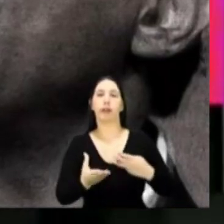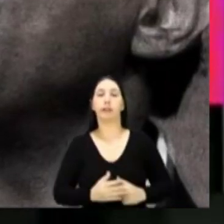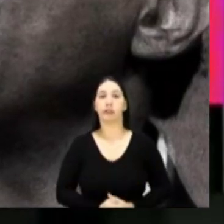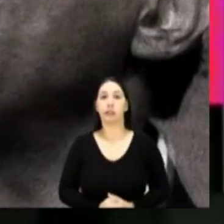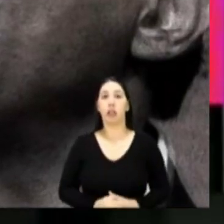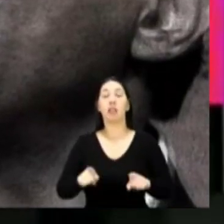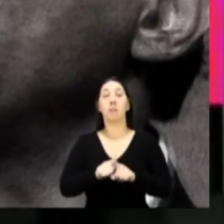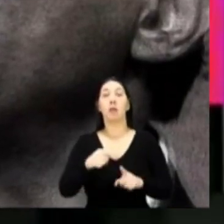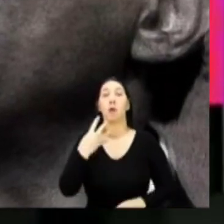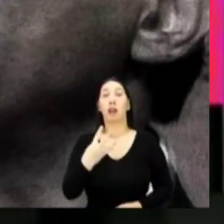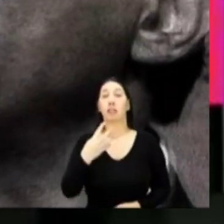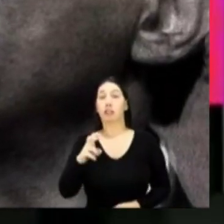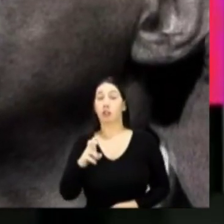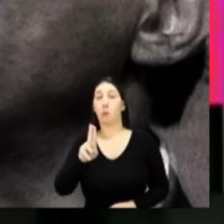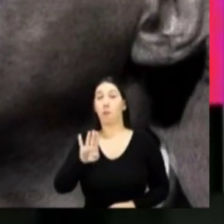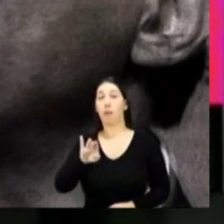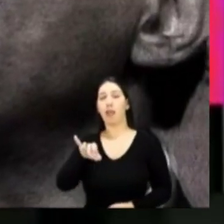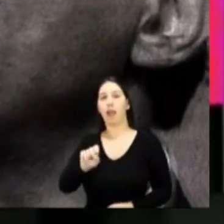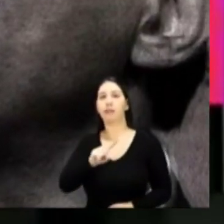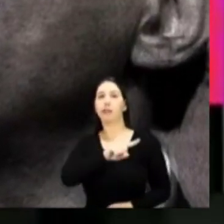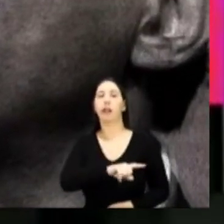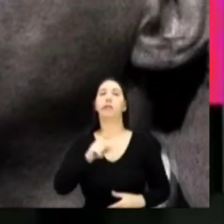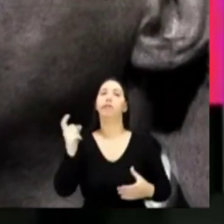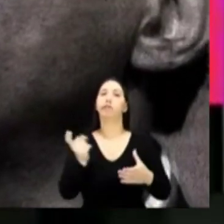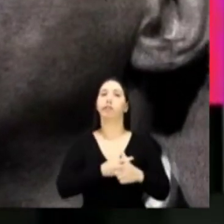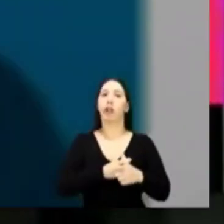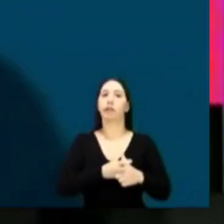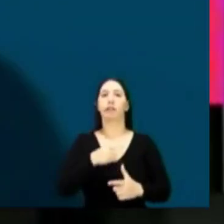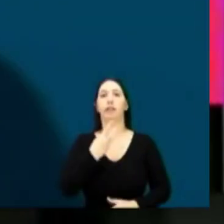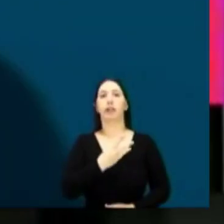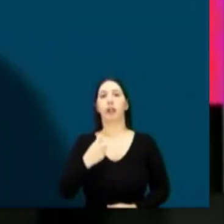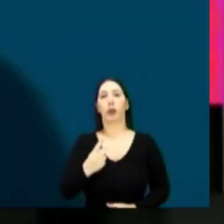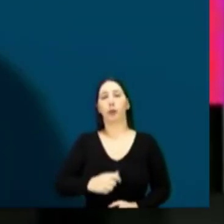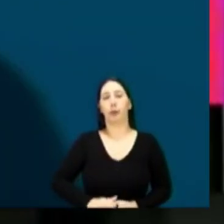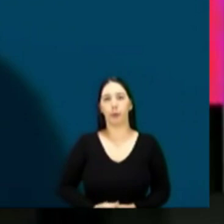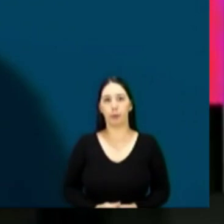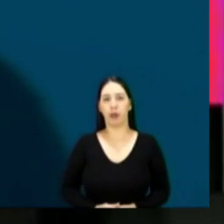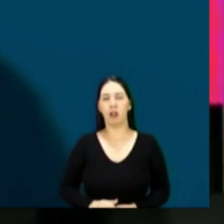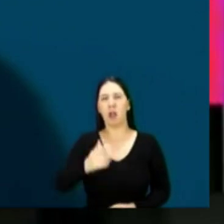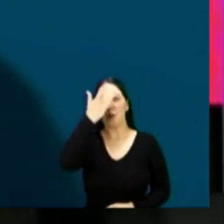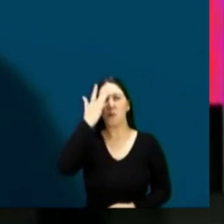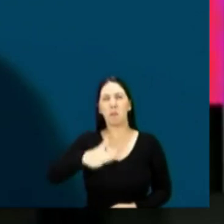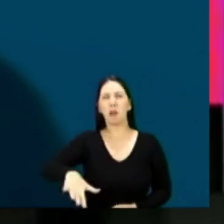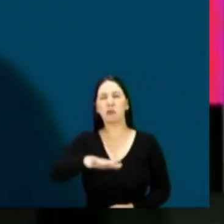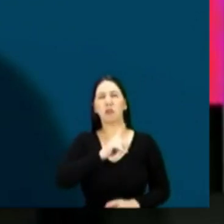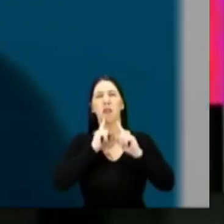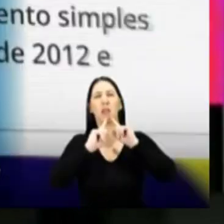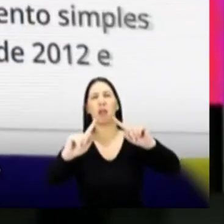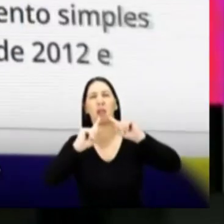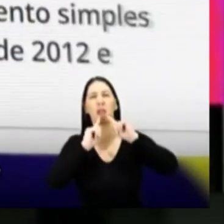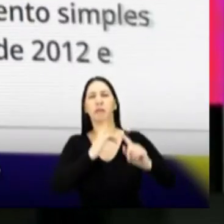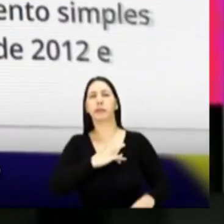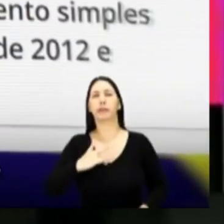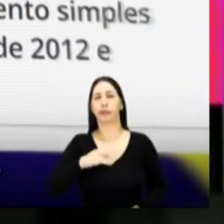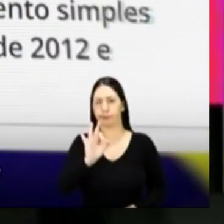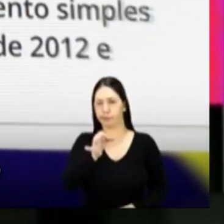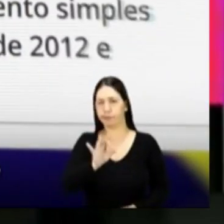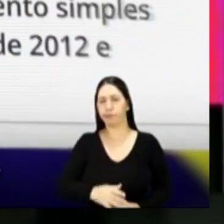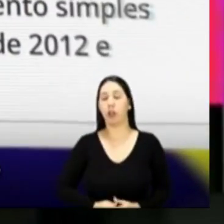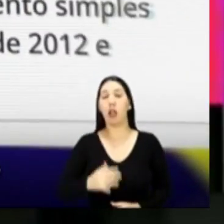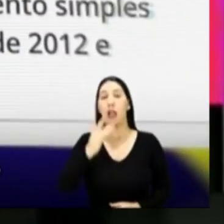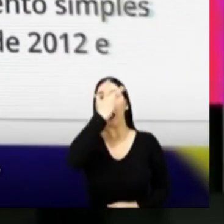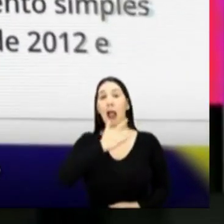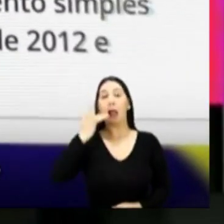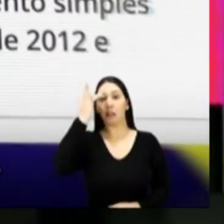Anunciou 43 UBS e ficou devendo 31. A população tinha muitas queixas da saúde, né? Na época do Haddad,